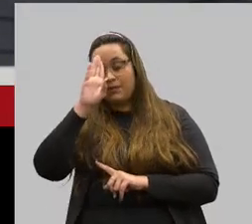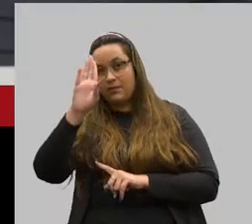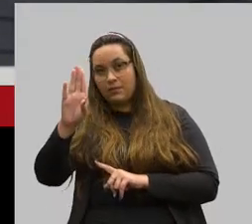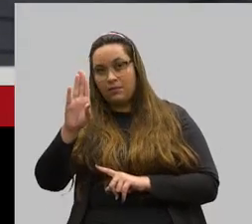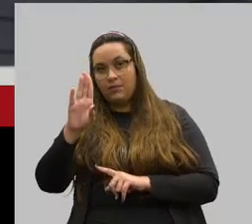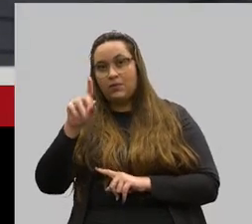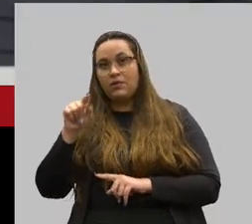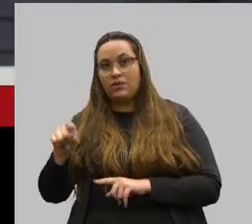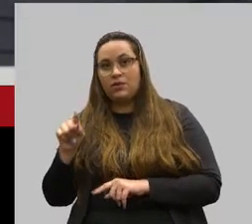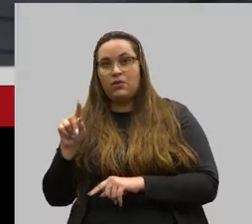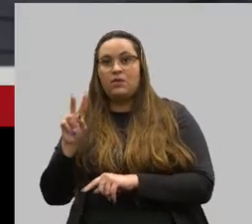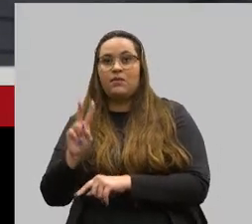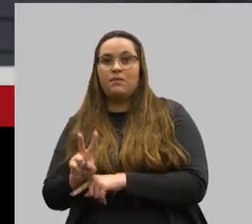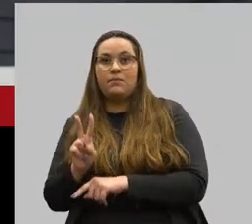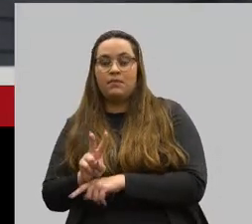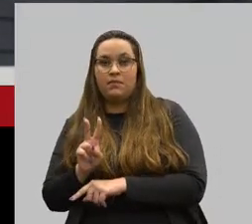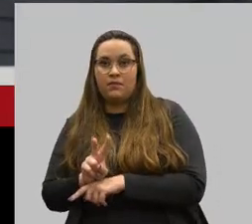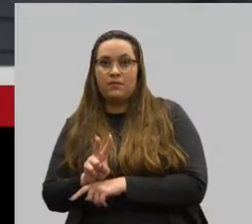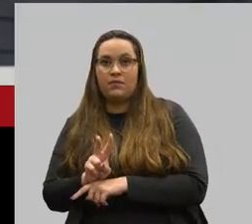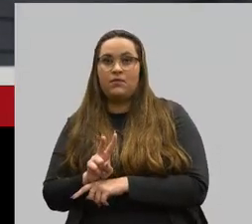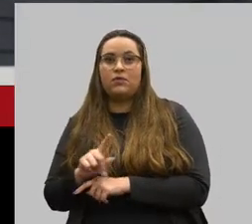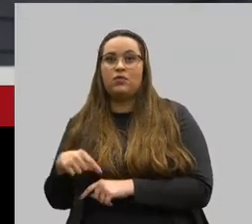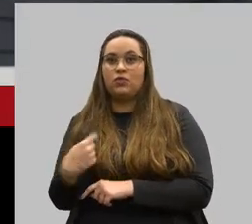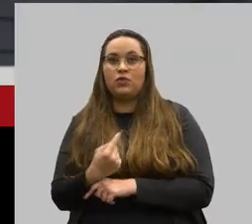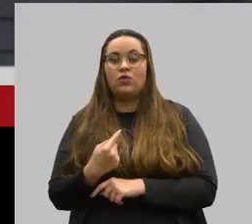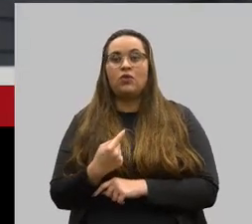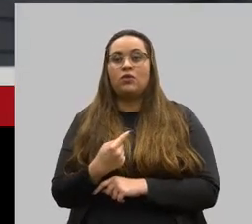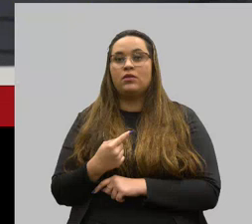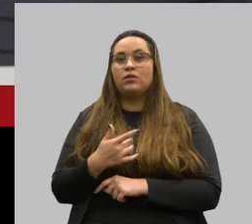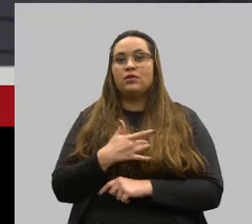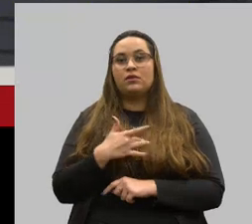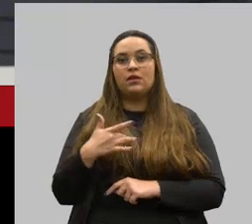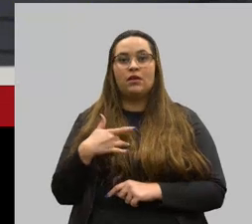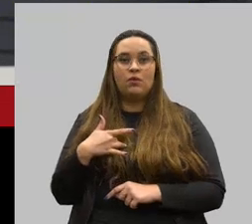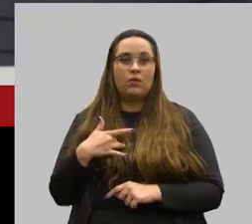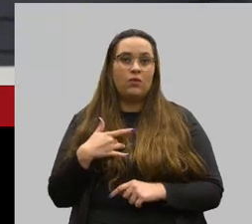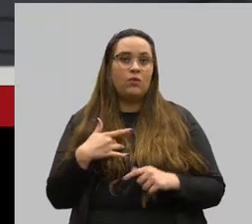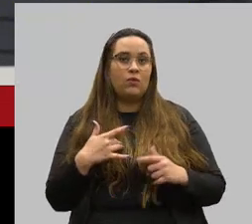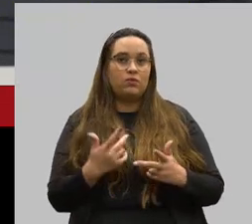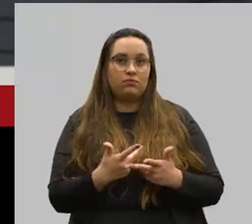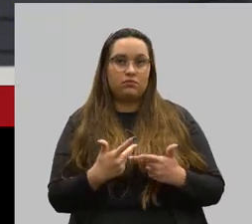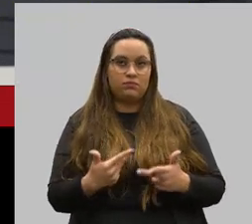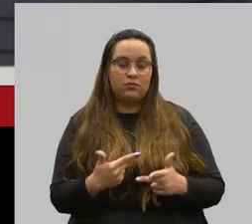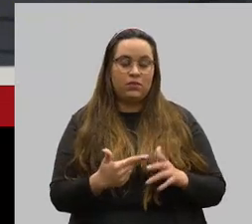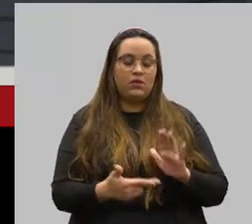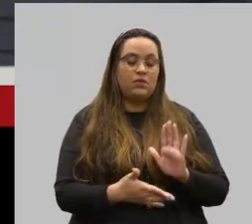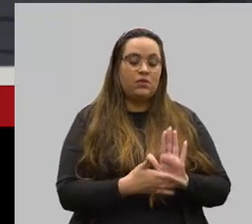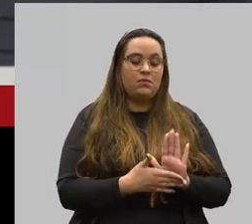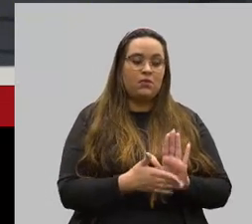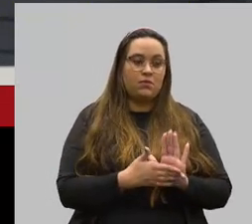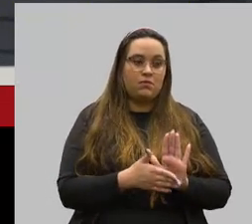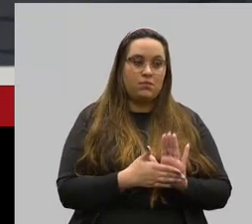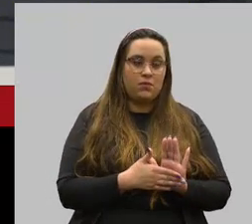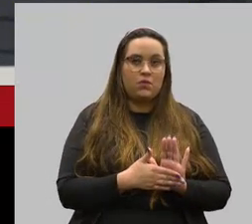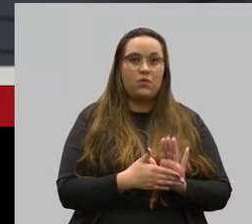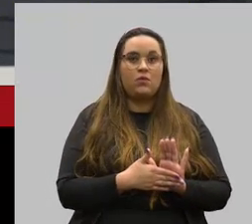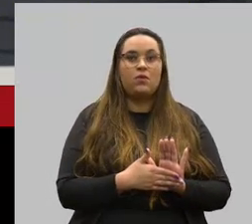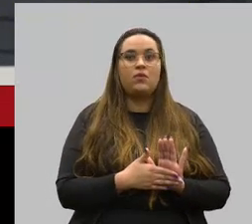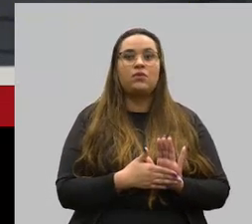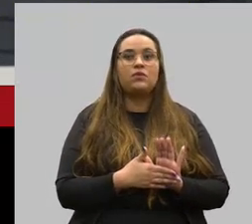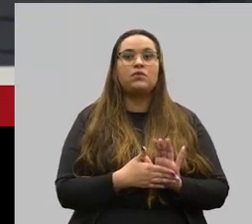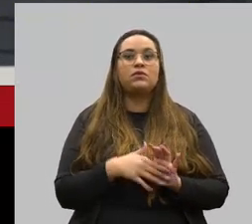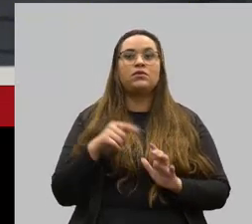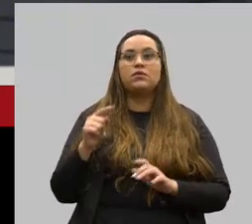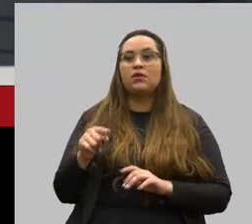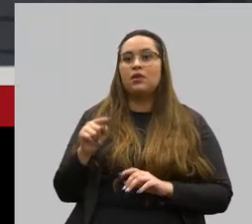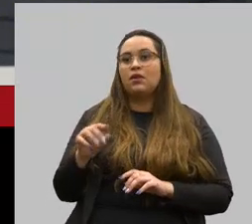Servidores com alteração também no nosso estatuto disciplinar né a par partir é de proposta que é uma proposta feita pela chefia